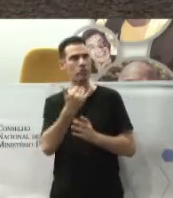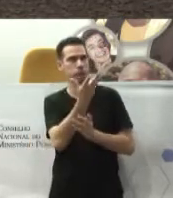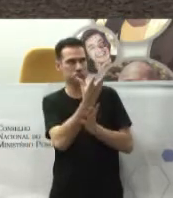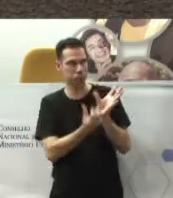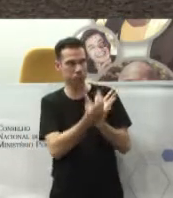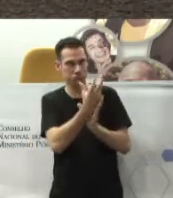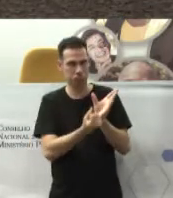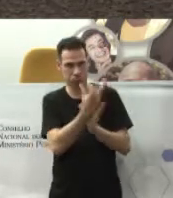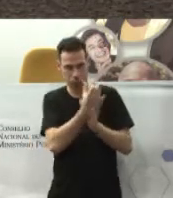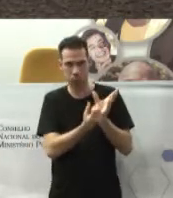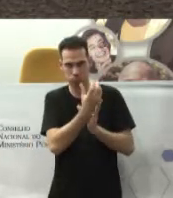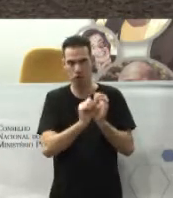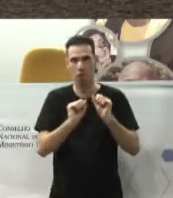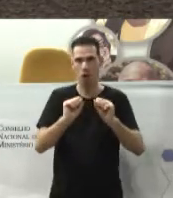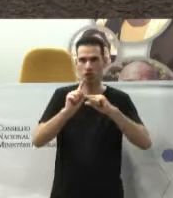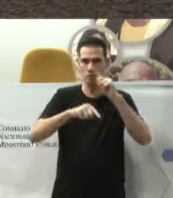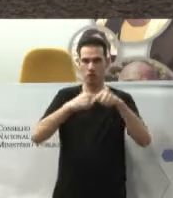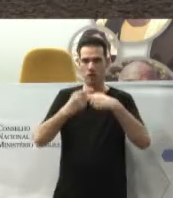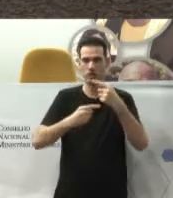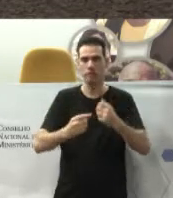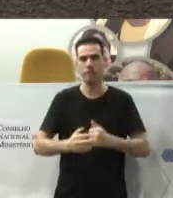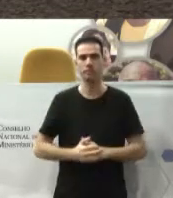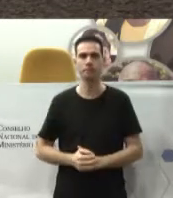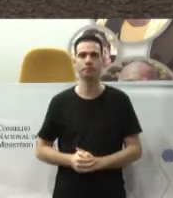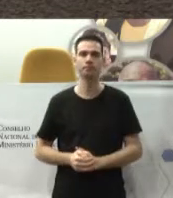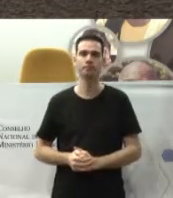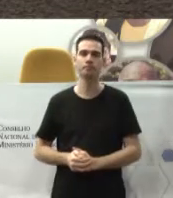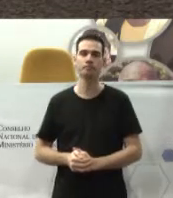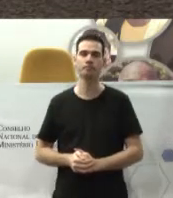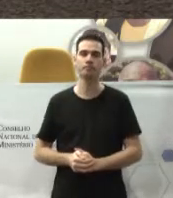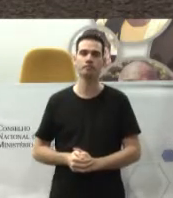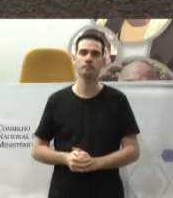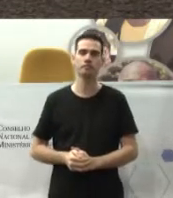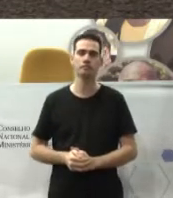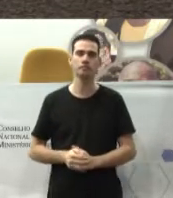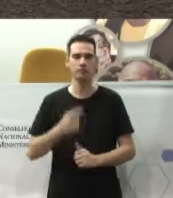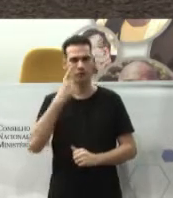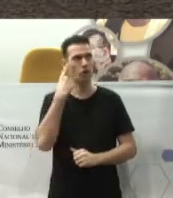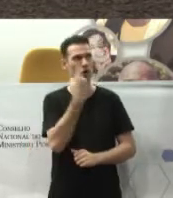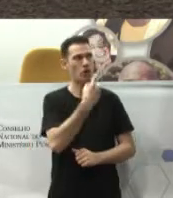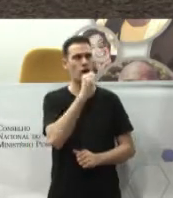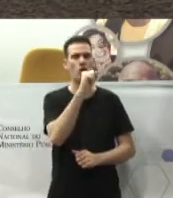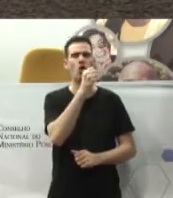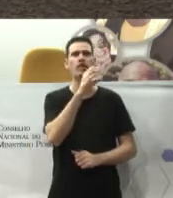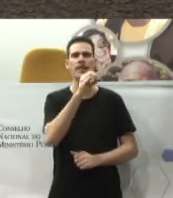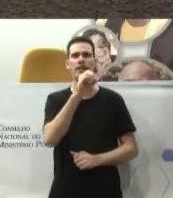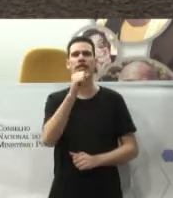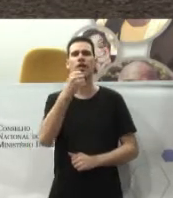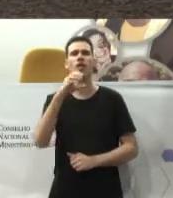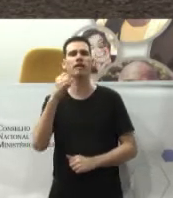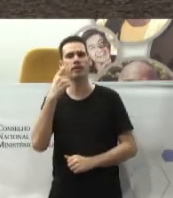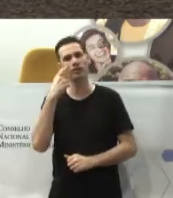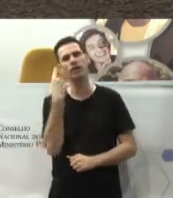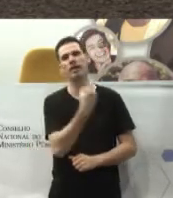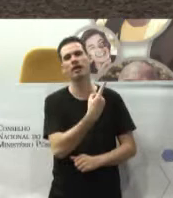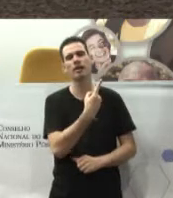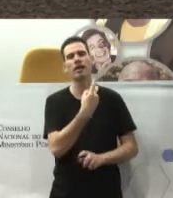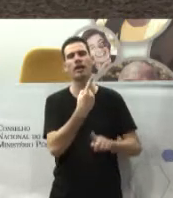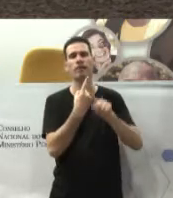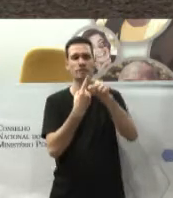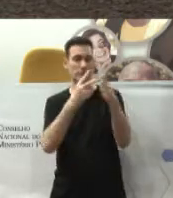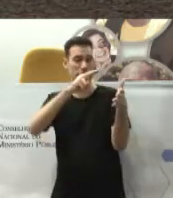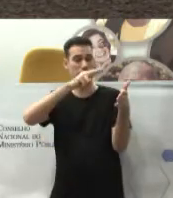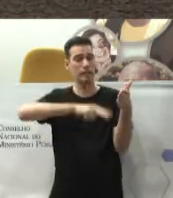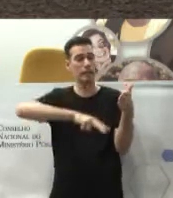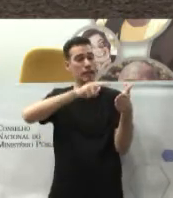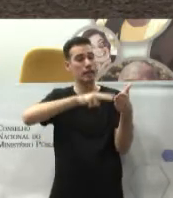sabe isso muito melhor do que eu. Mas se você pega a 8080 e lê o que está lá de competência